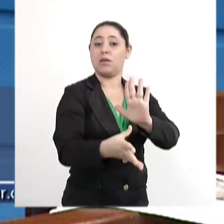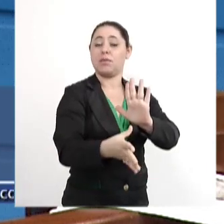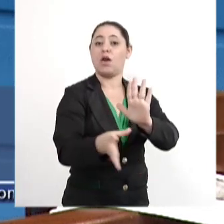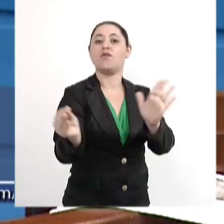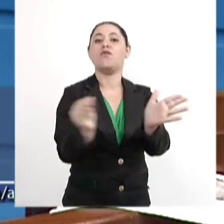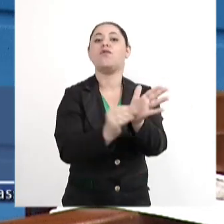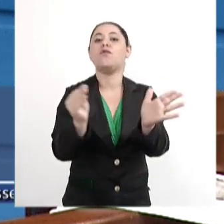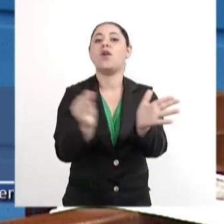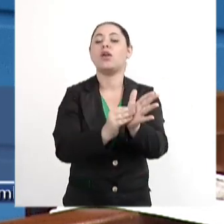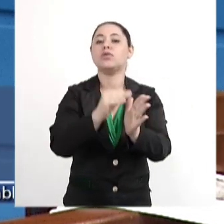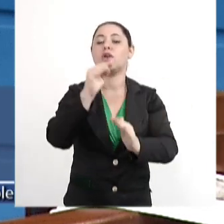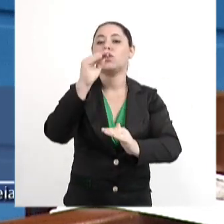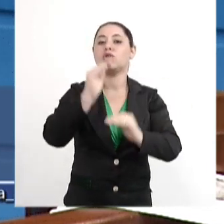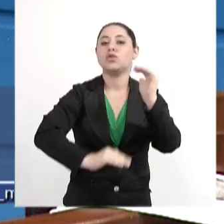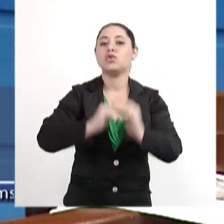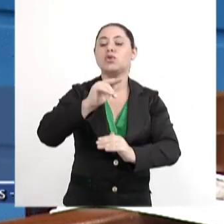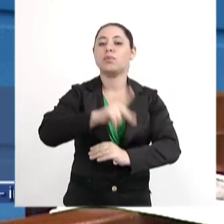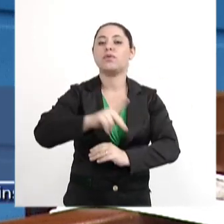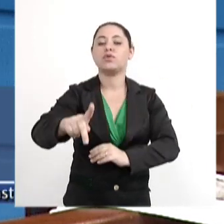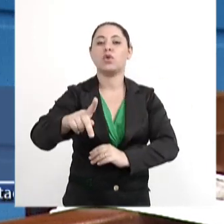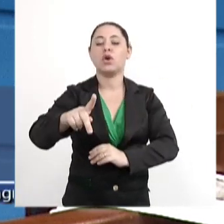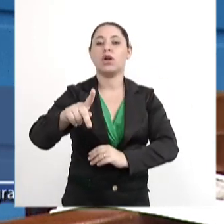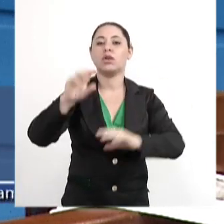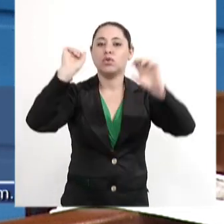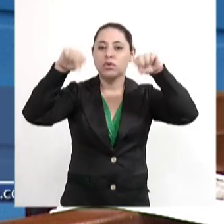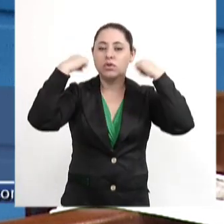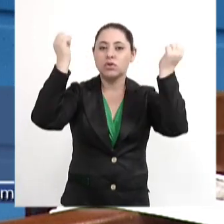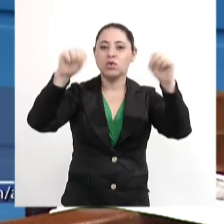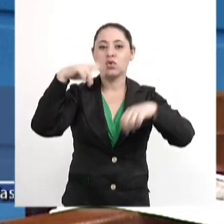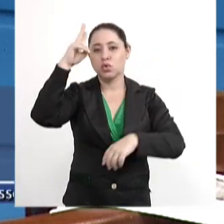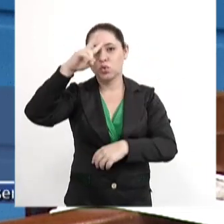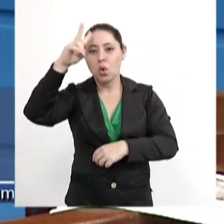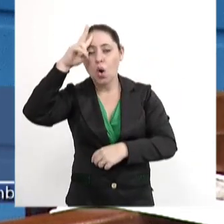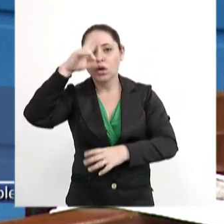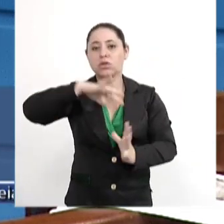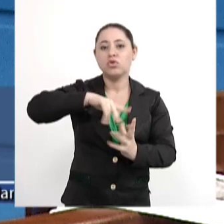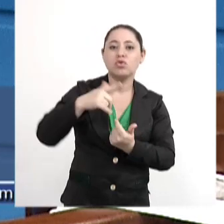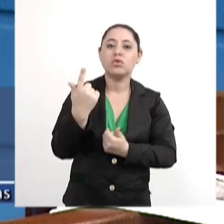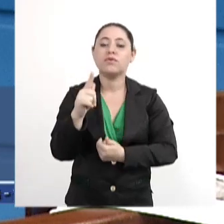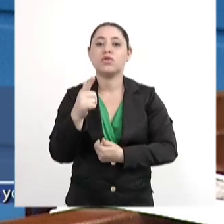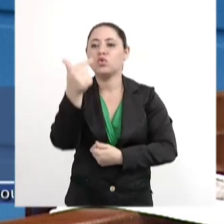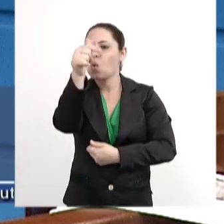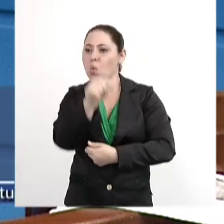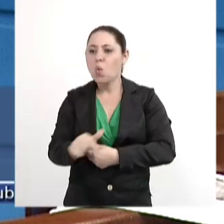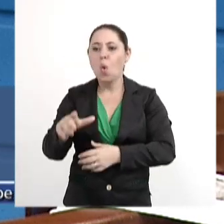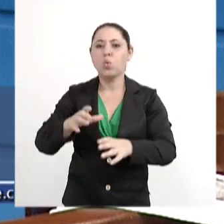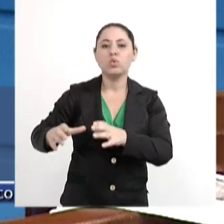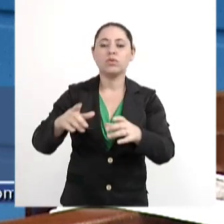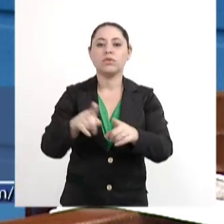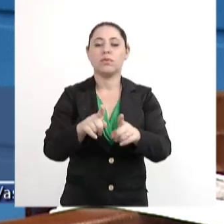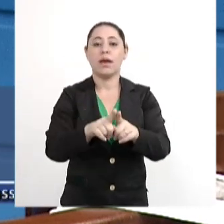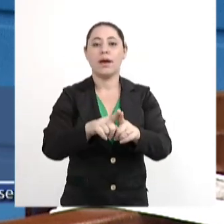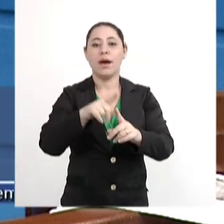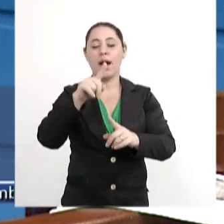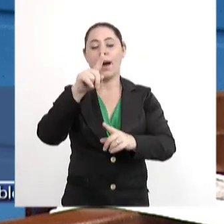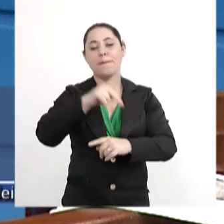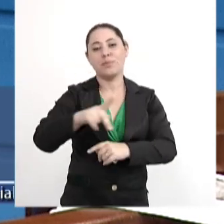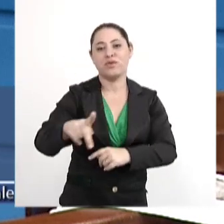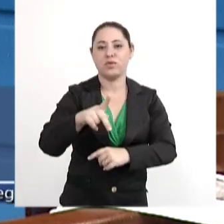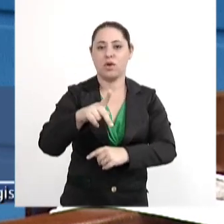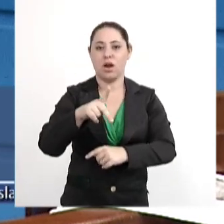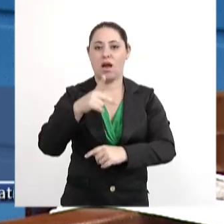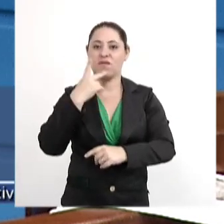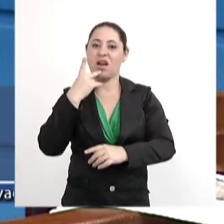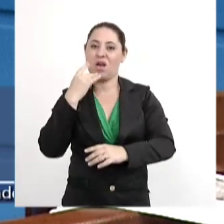de professores de educação física, história, geografia e outras áreas. Para a professora que preferiu não se